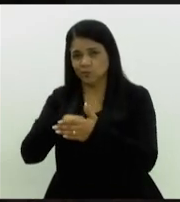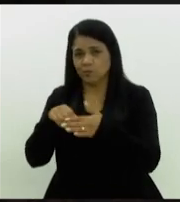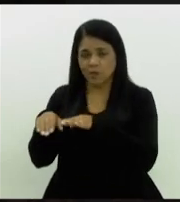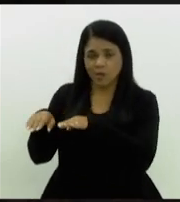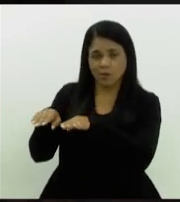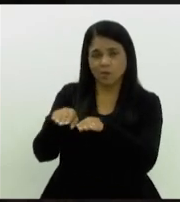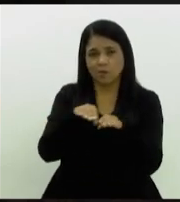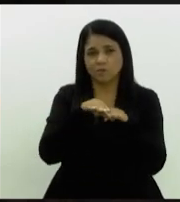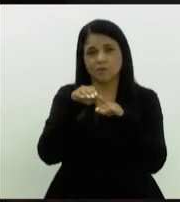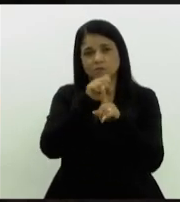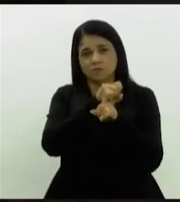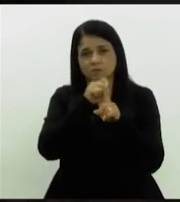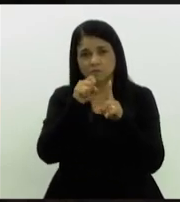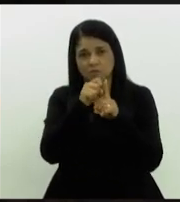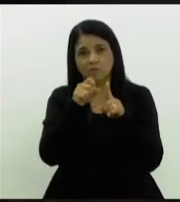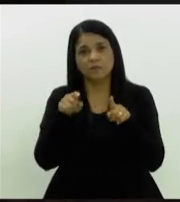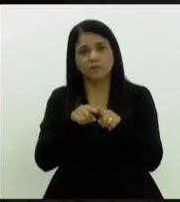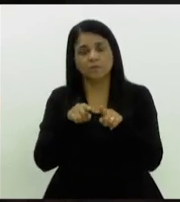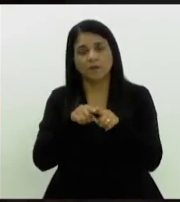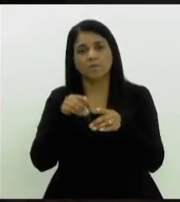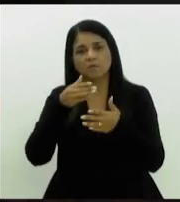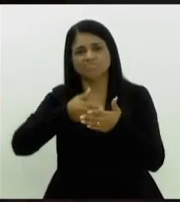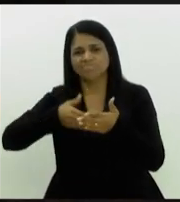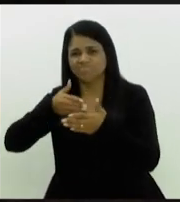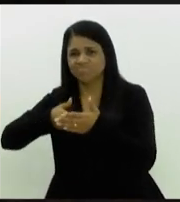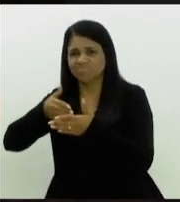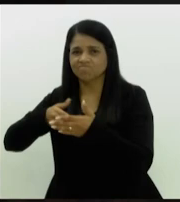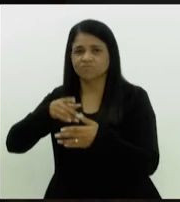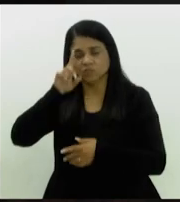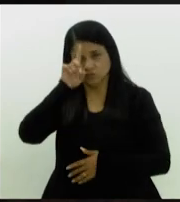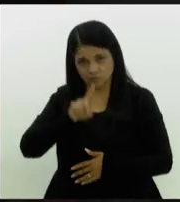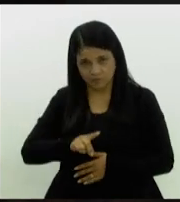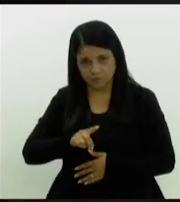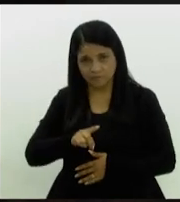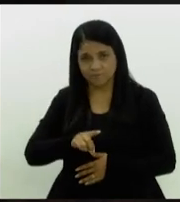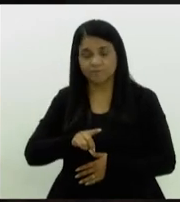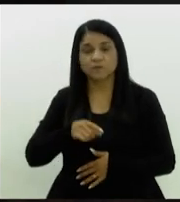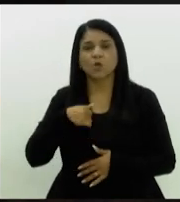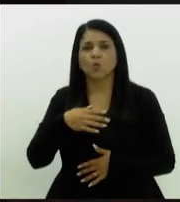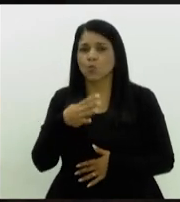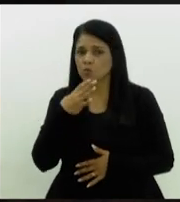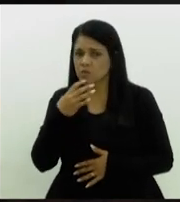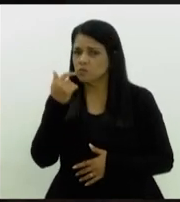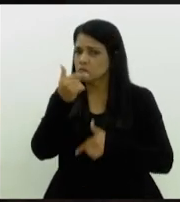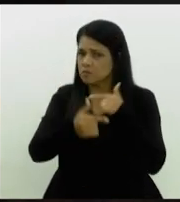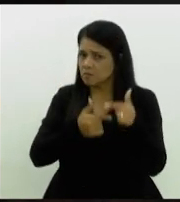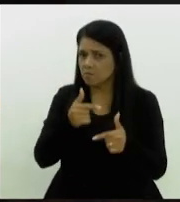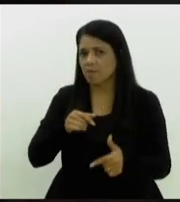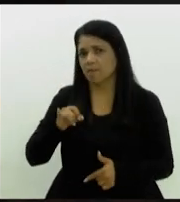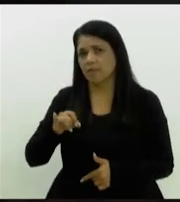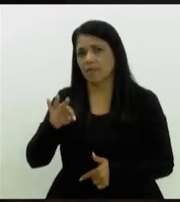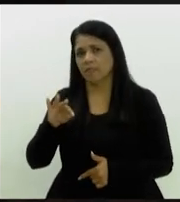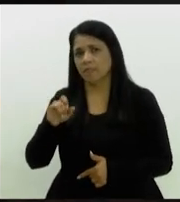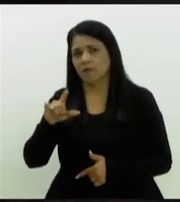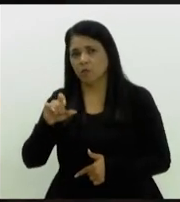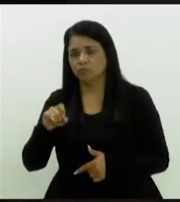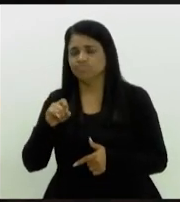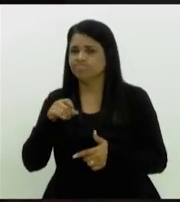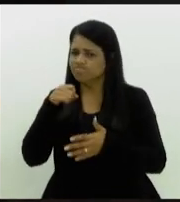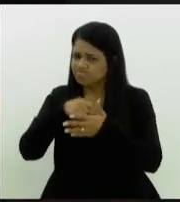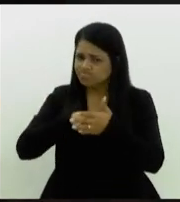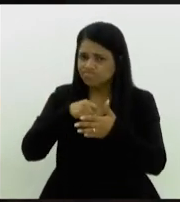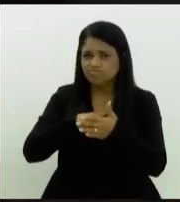igualdade social e pelas violações de direitos. Eu conheço o trabalho do Ítalo, um guerreiro, um lutador,